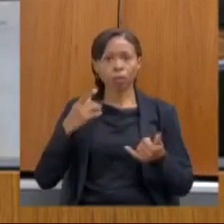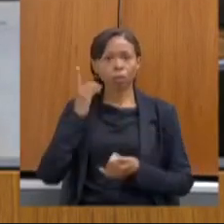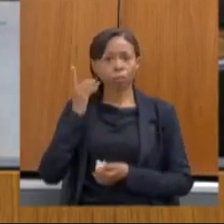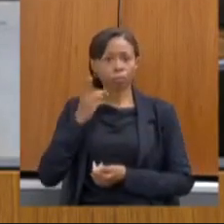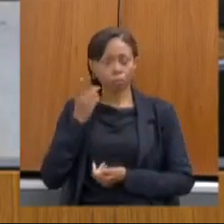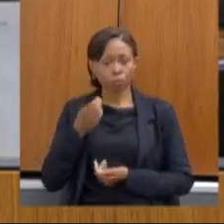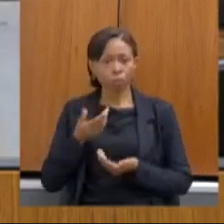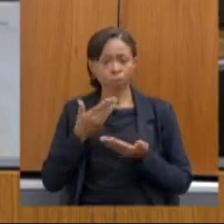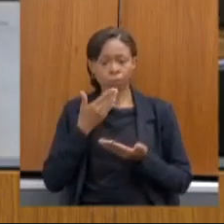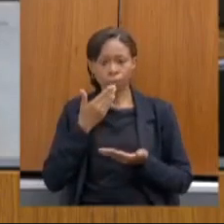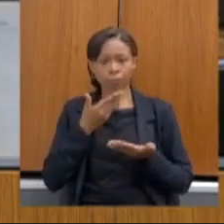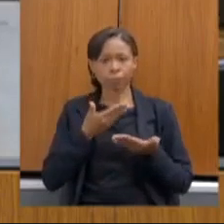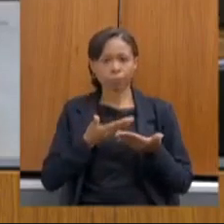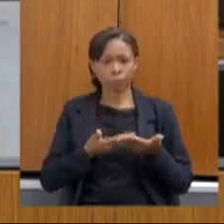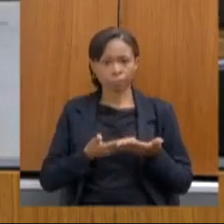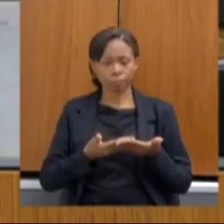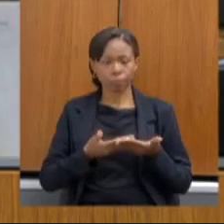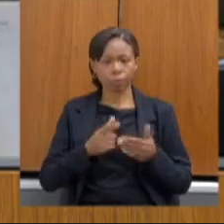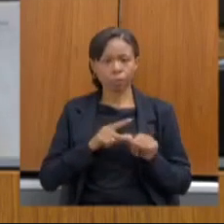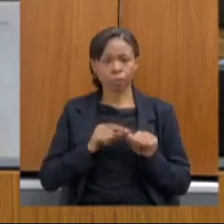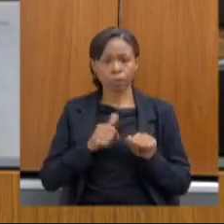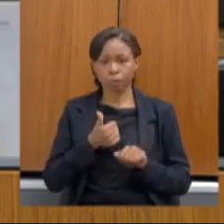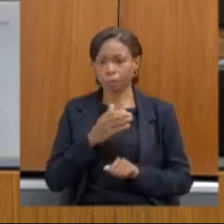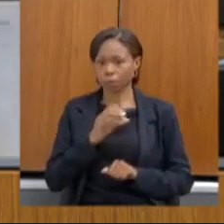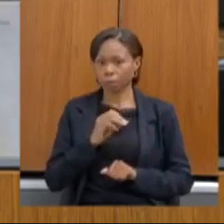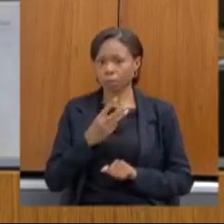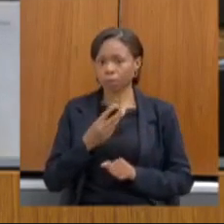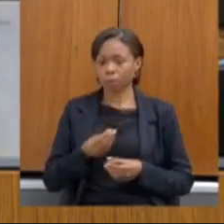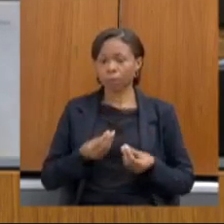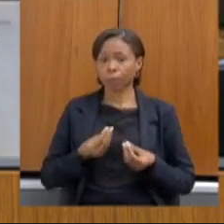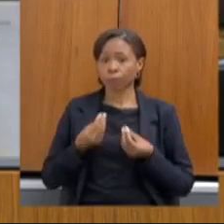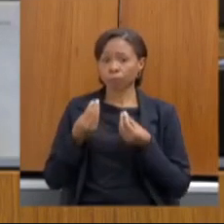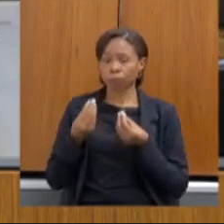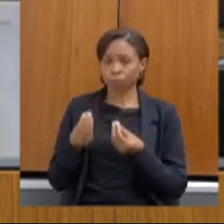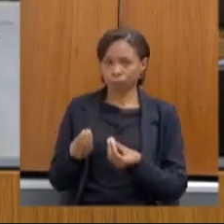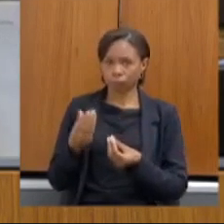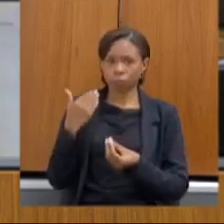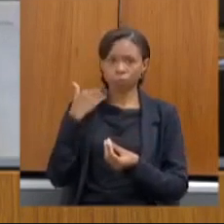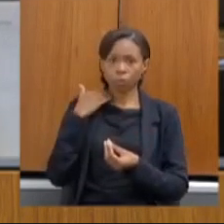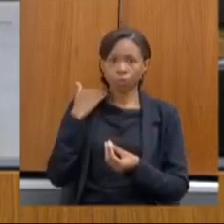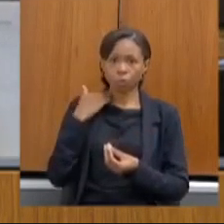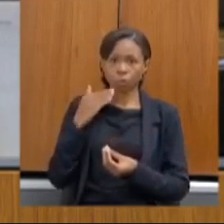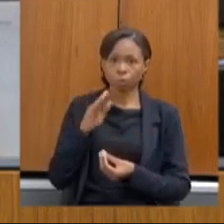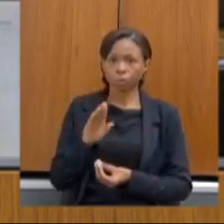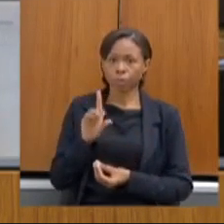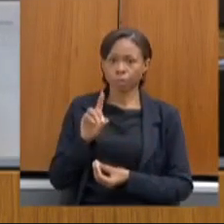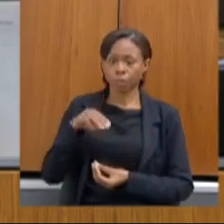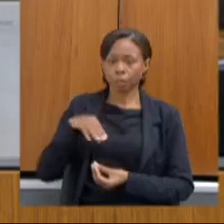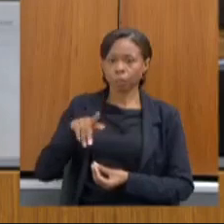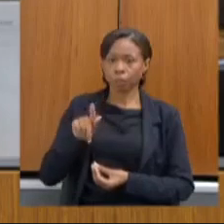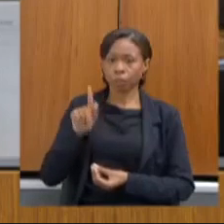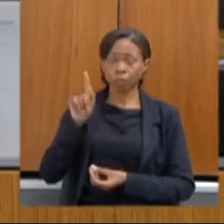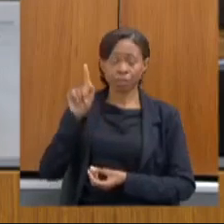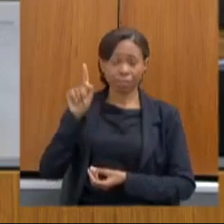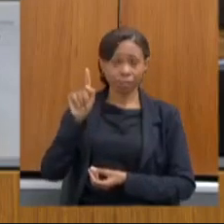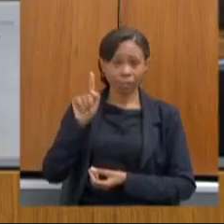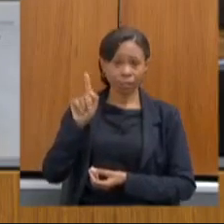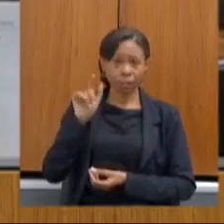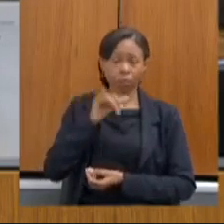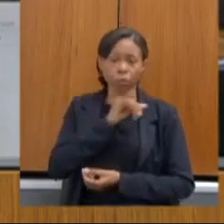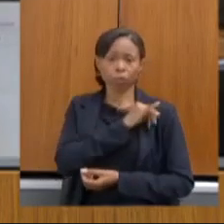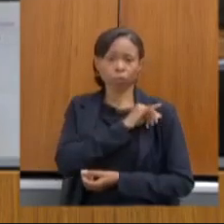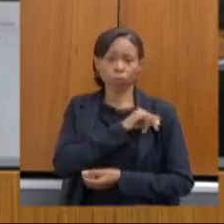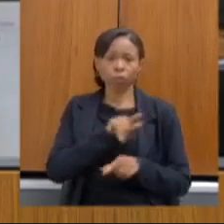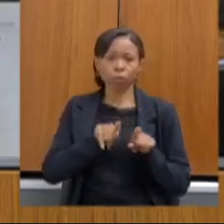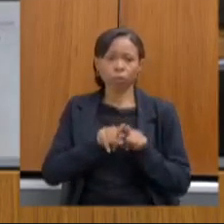103 do regimento interno que seja encaminhado ao Banco Nacional de desenvolvimento econômico e social no Rio de Janeiro e ao Ministério de Minas e